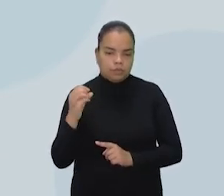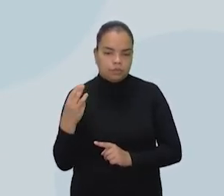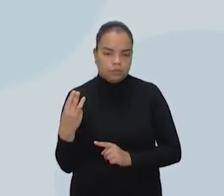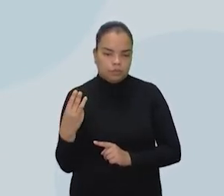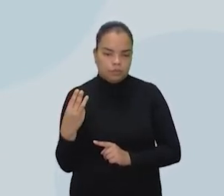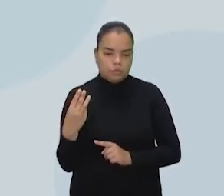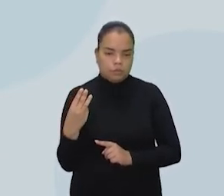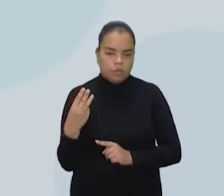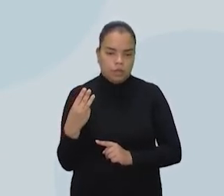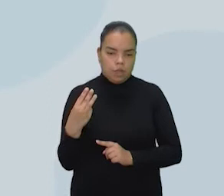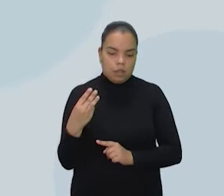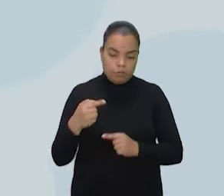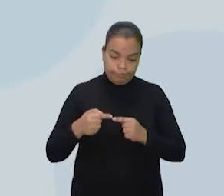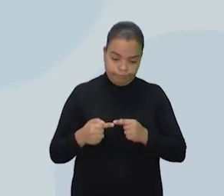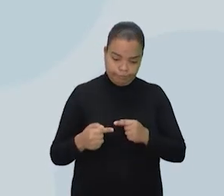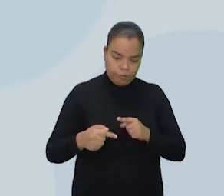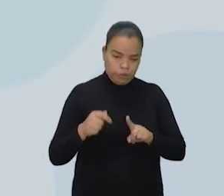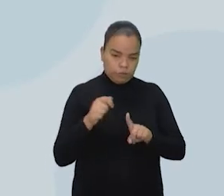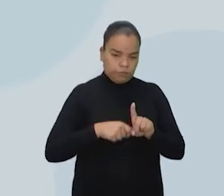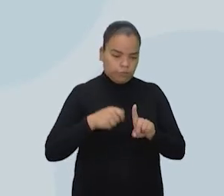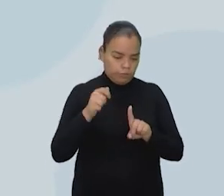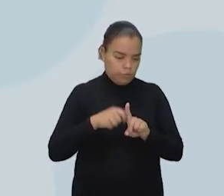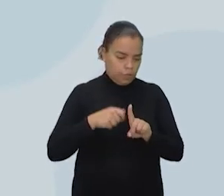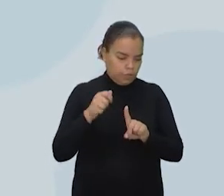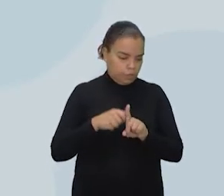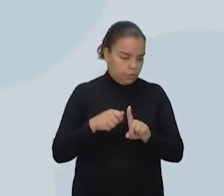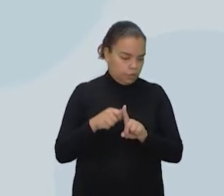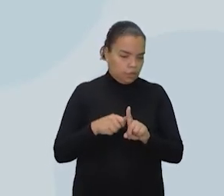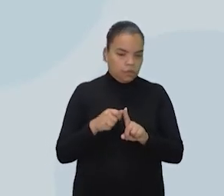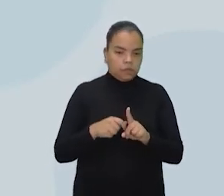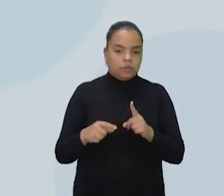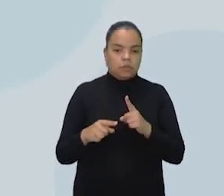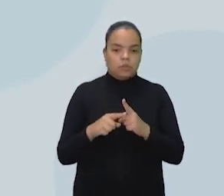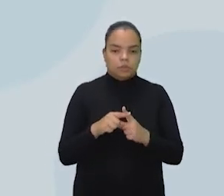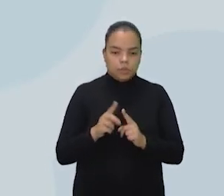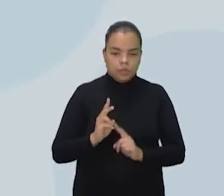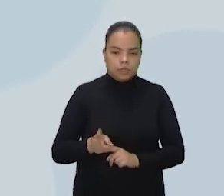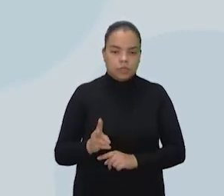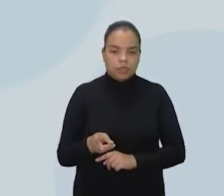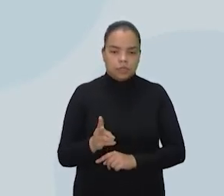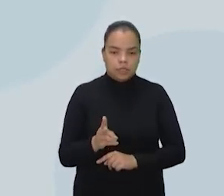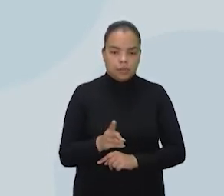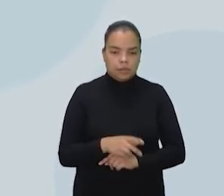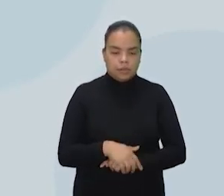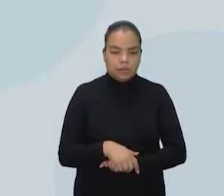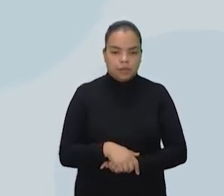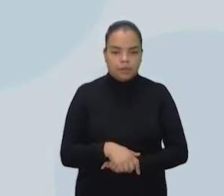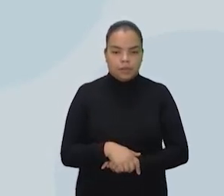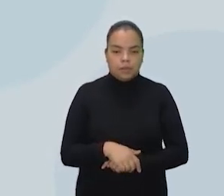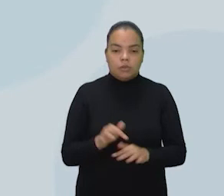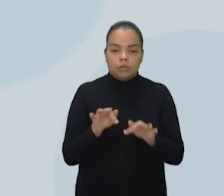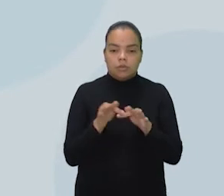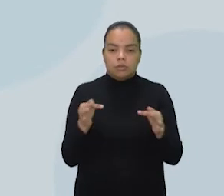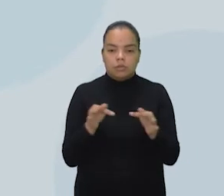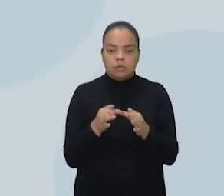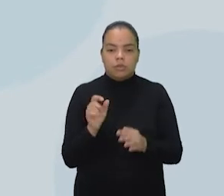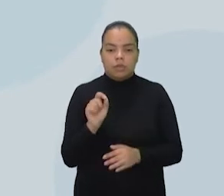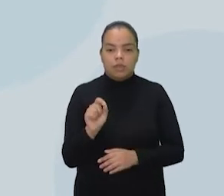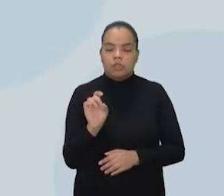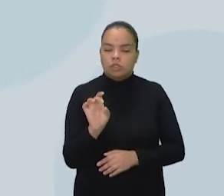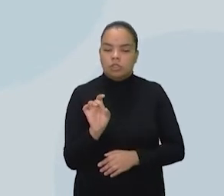durante 5 meses. Então, você multiplica direto aqui a taxa, ó. No juros simples, o que você faz? Basta